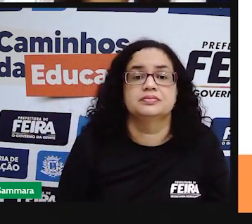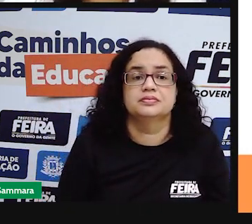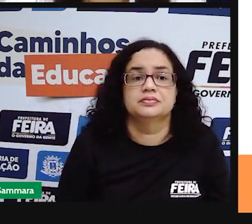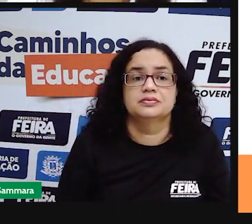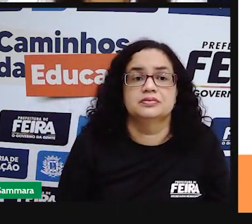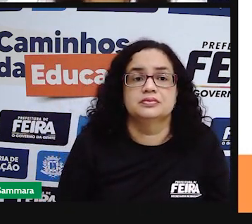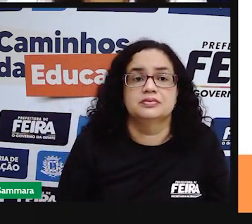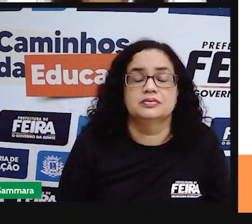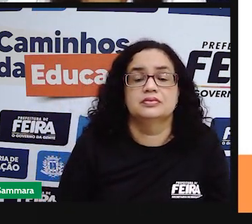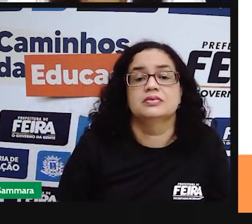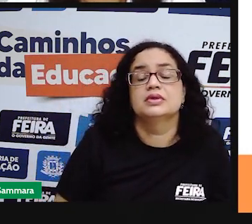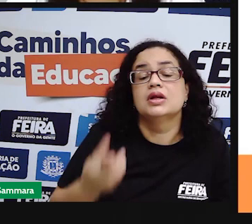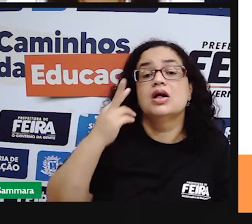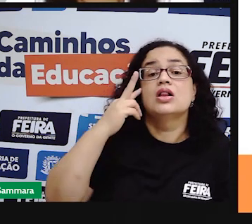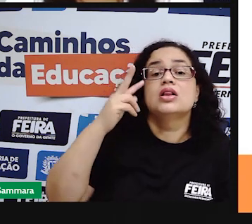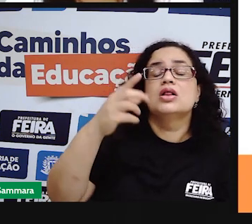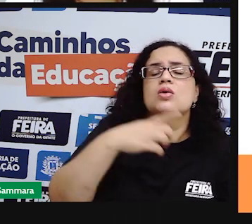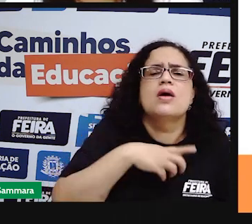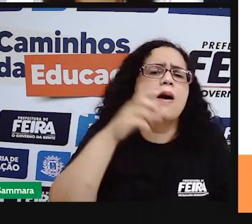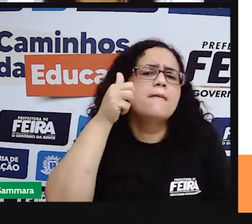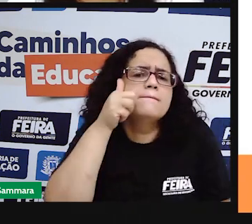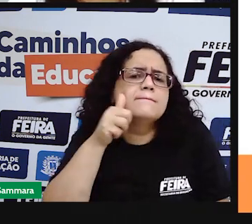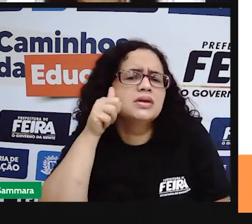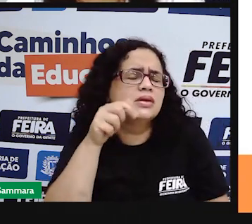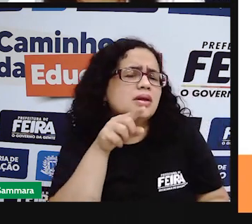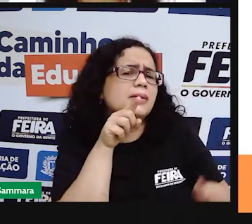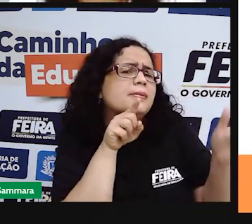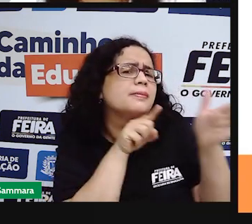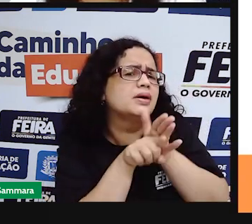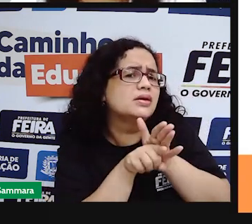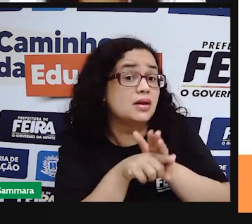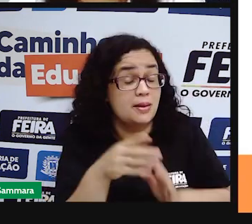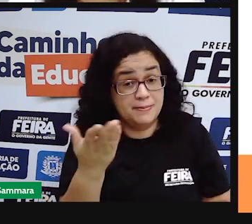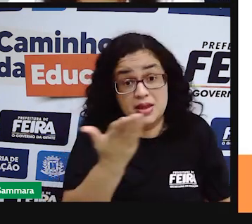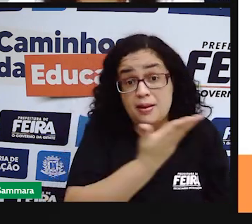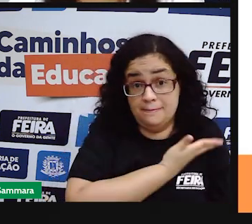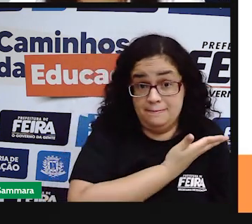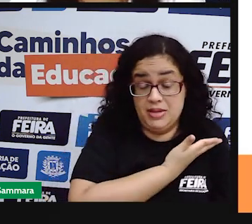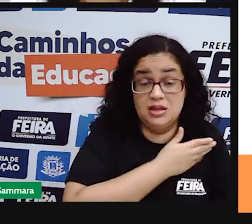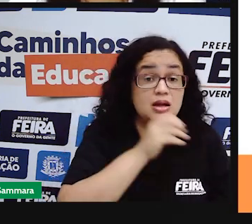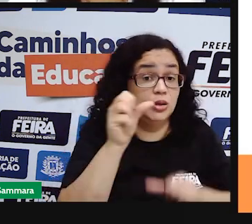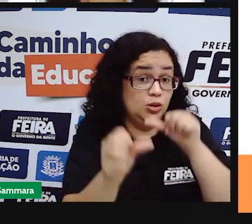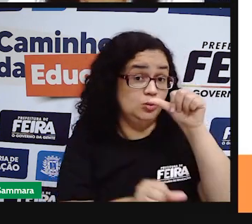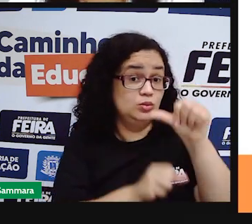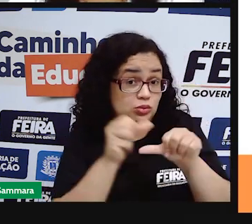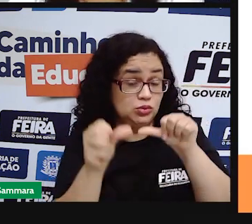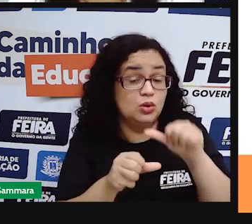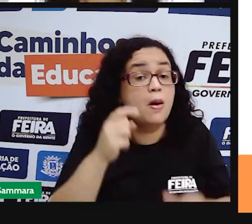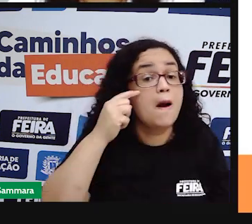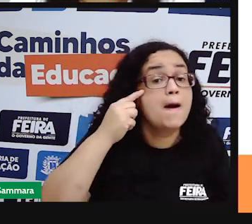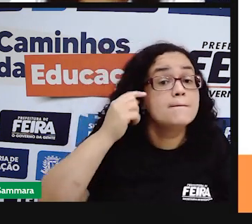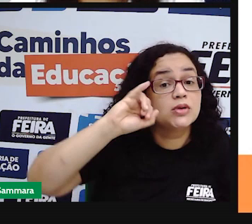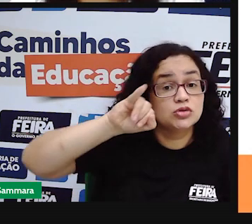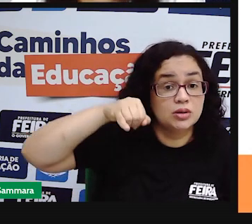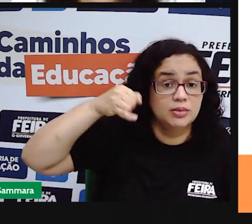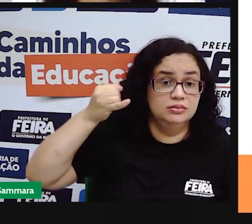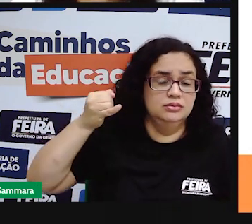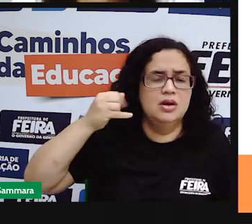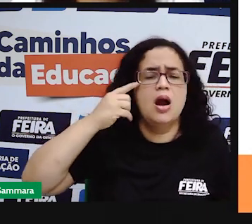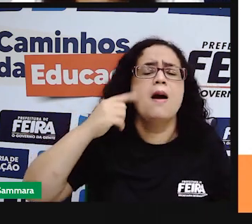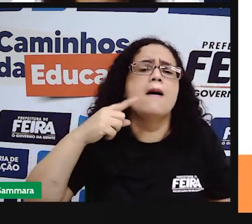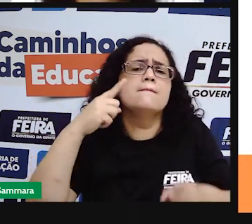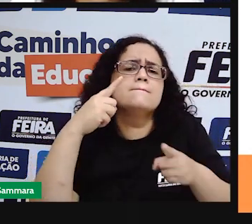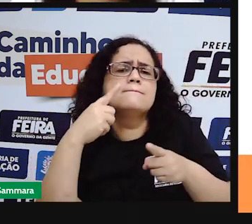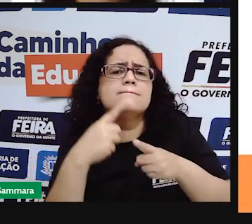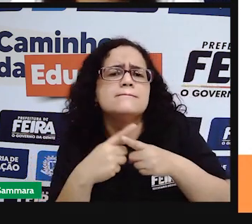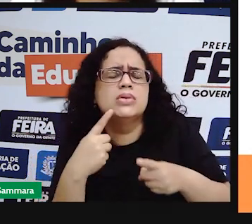Olha só o que é que essa menina aí pergunta. Minha amiga se mudou para o Japão. Por que será que